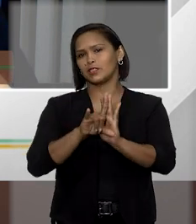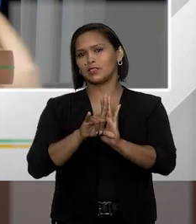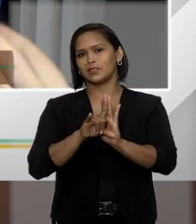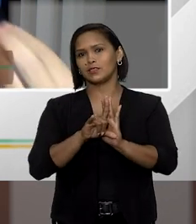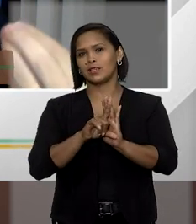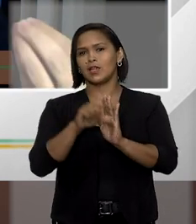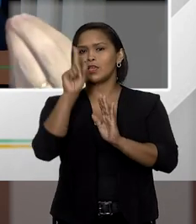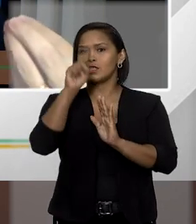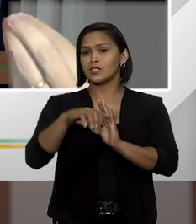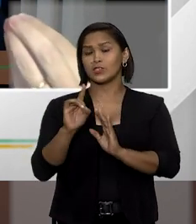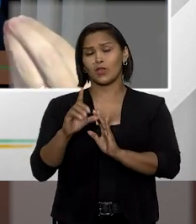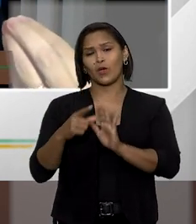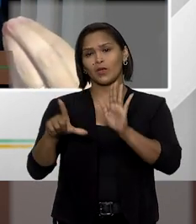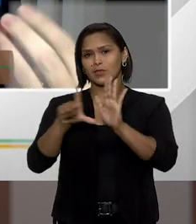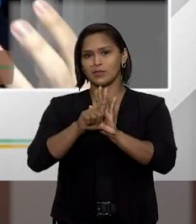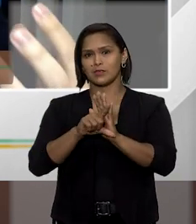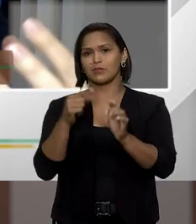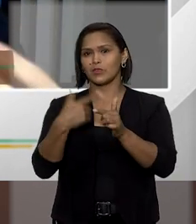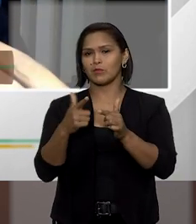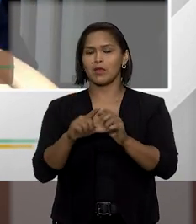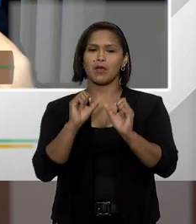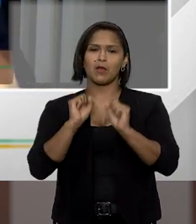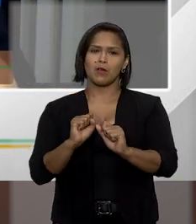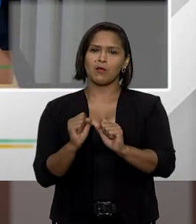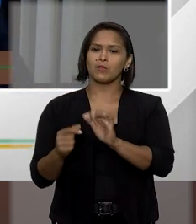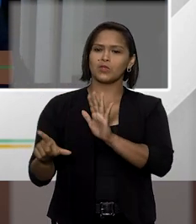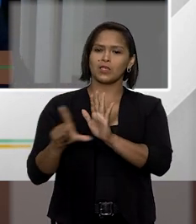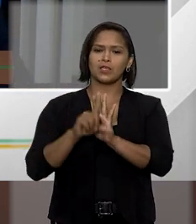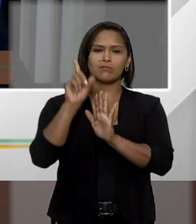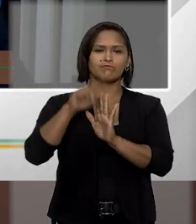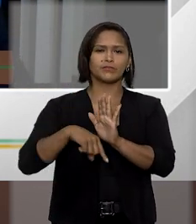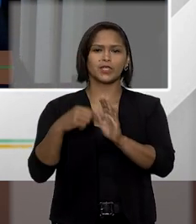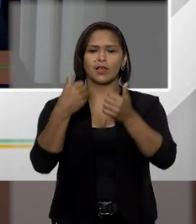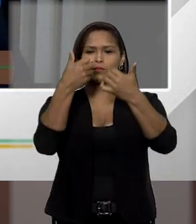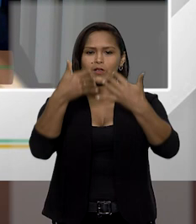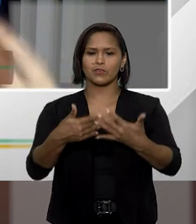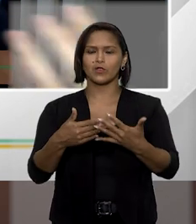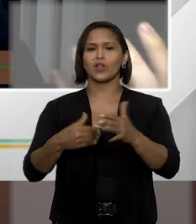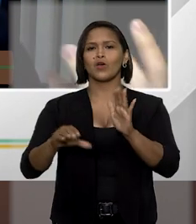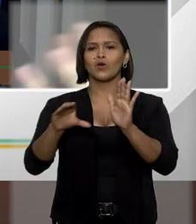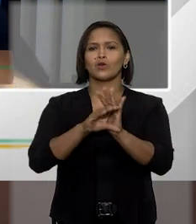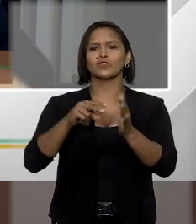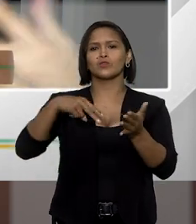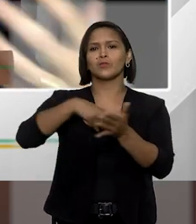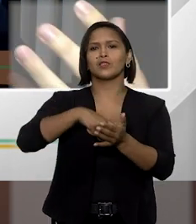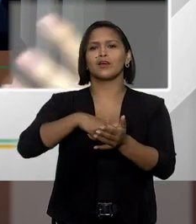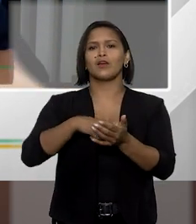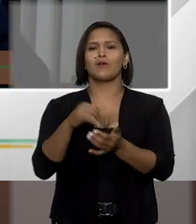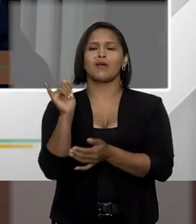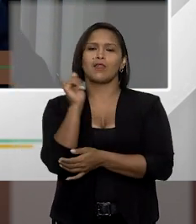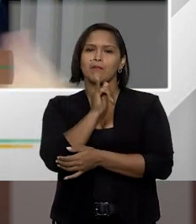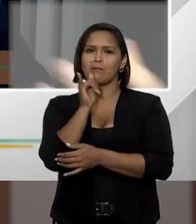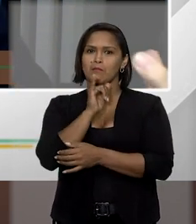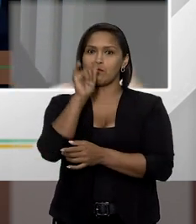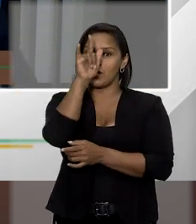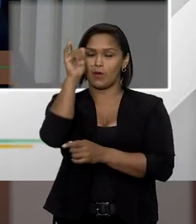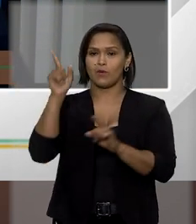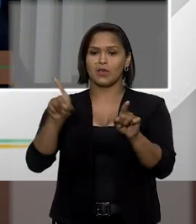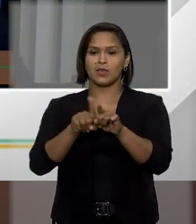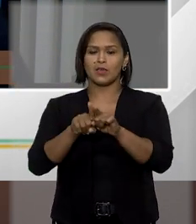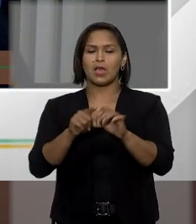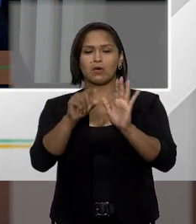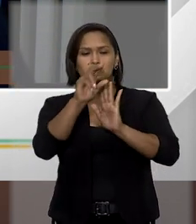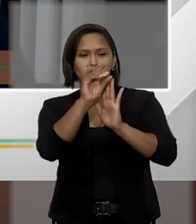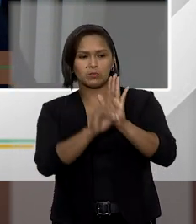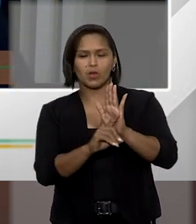leis. Se fosse esse o problema do Brasil, nós poderíamos trazer para vigorar aqui o Código Penal Alemão, que é um primor, um excelente